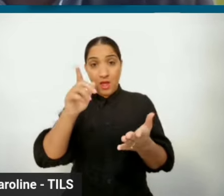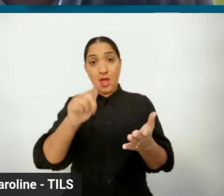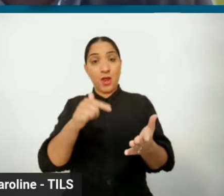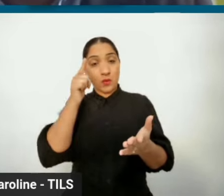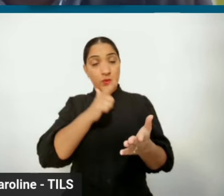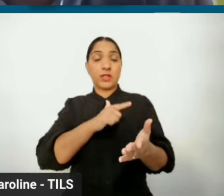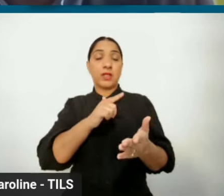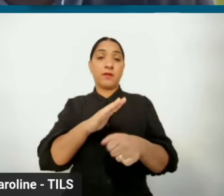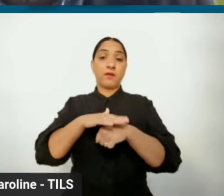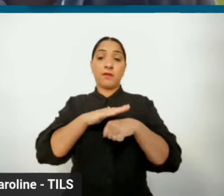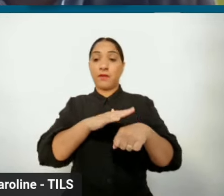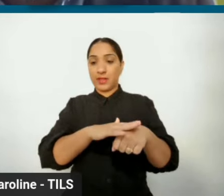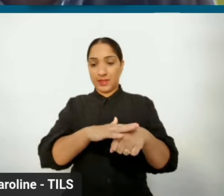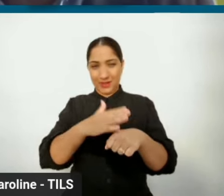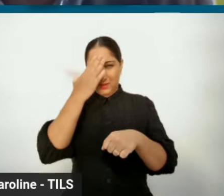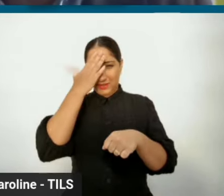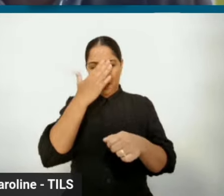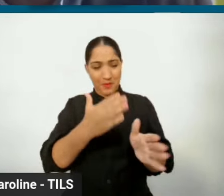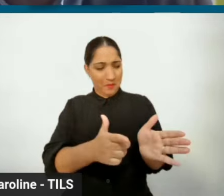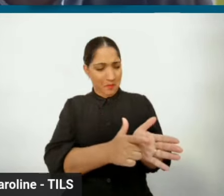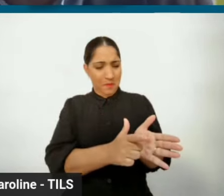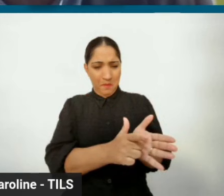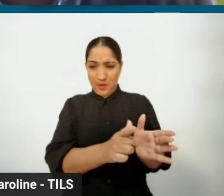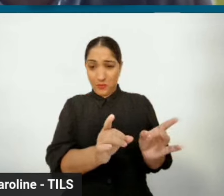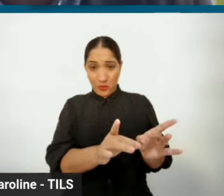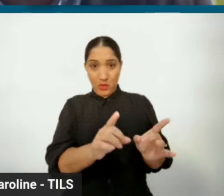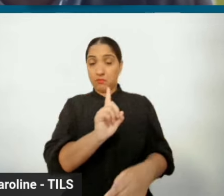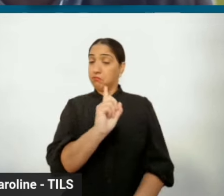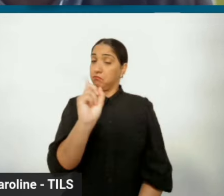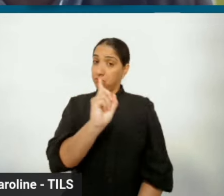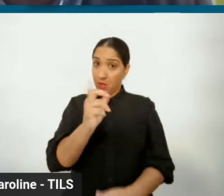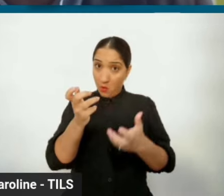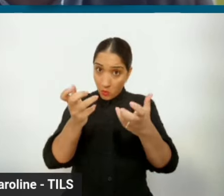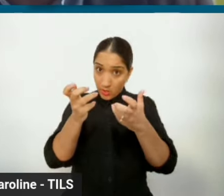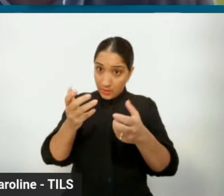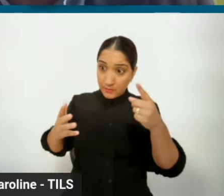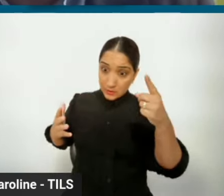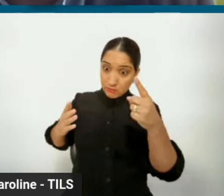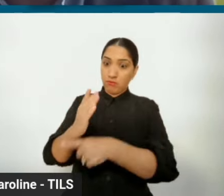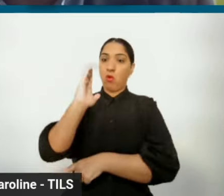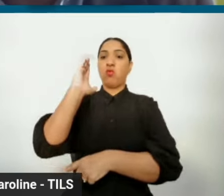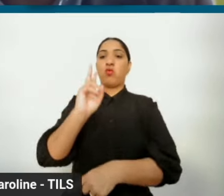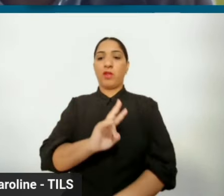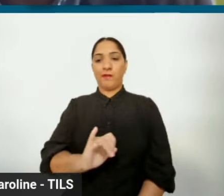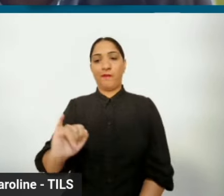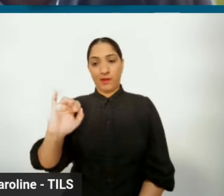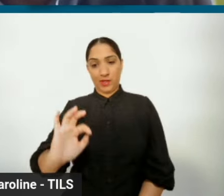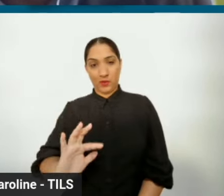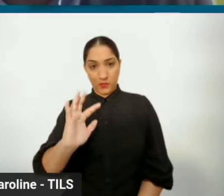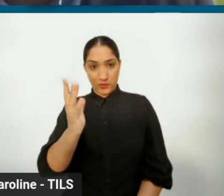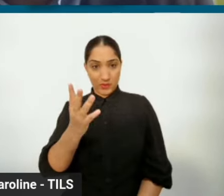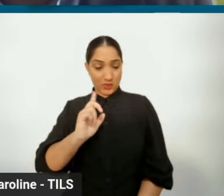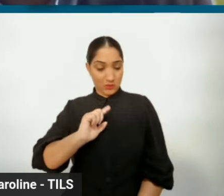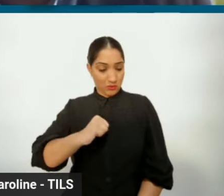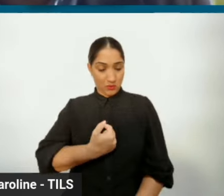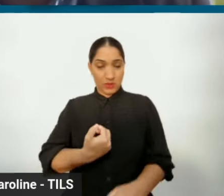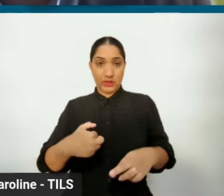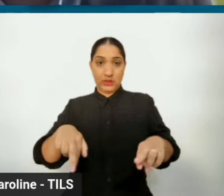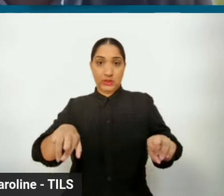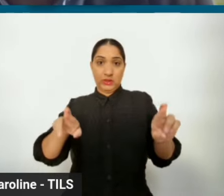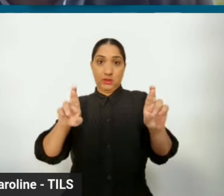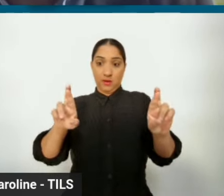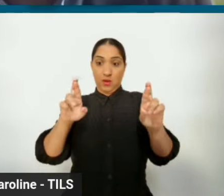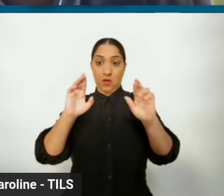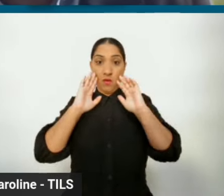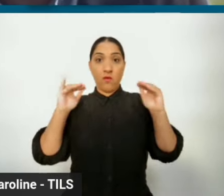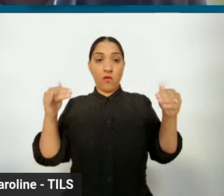papel. Nós tivemos vários eixos, enfim, nessa conferência. Ela volta nessa perspectiva da inclusão,